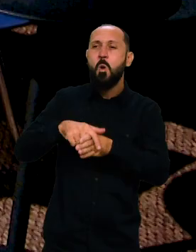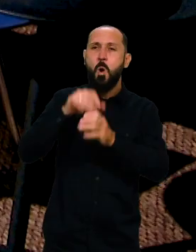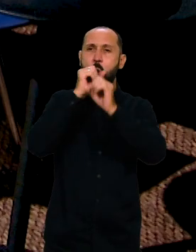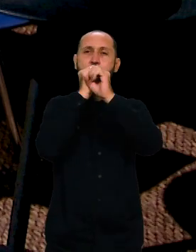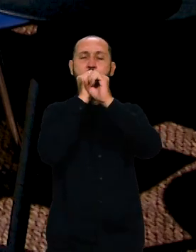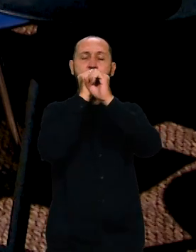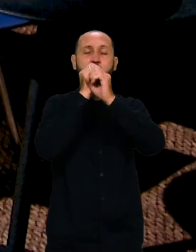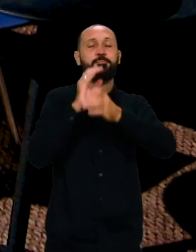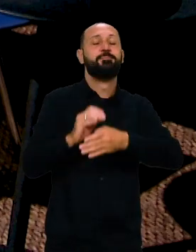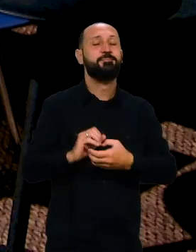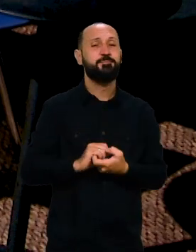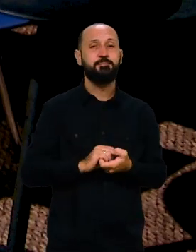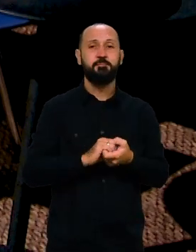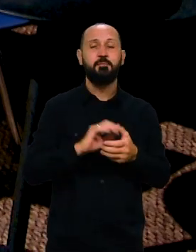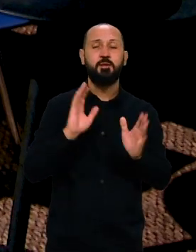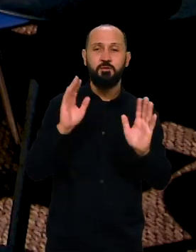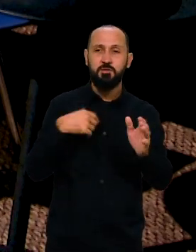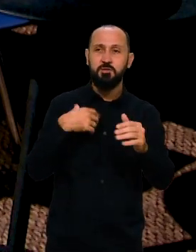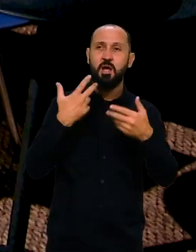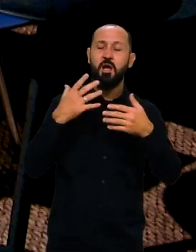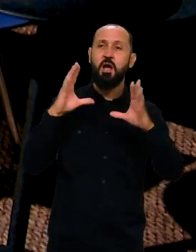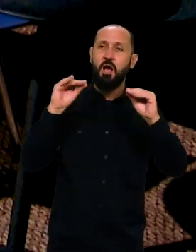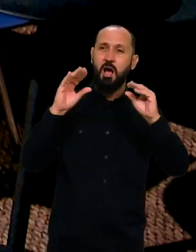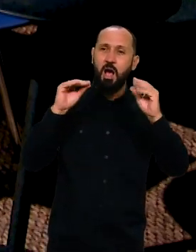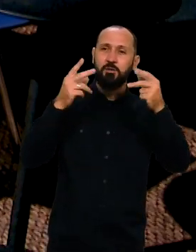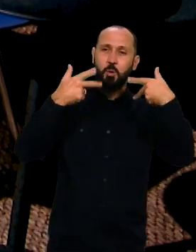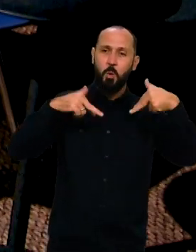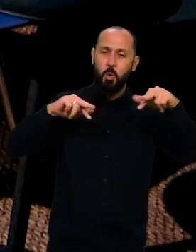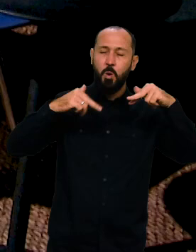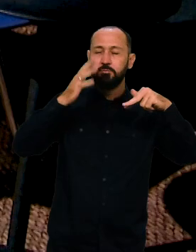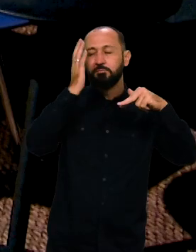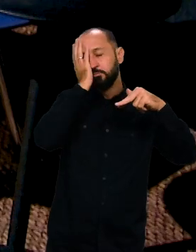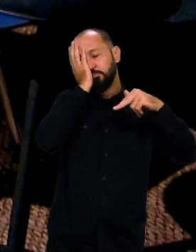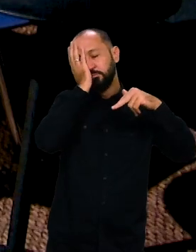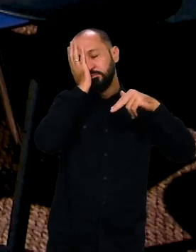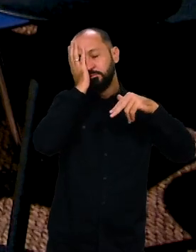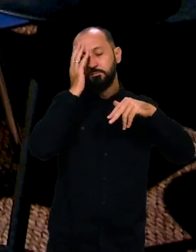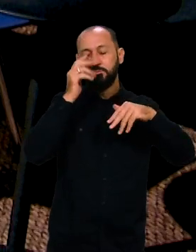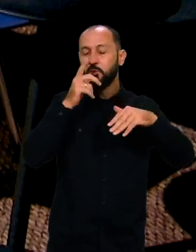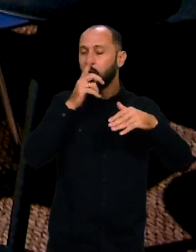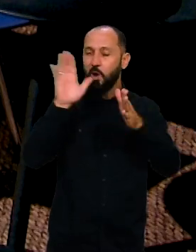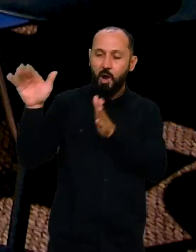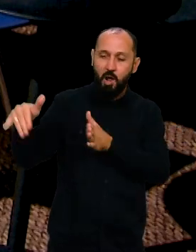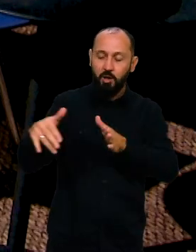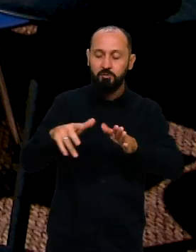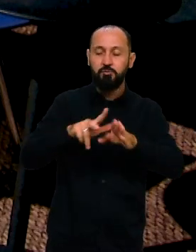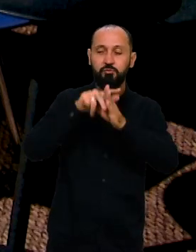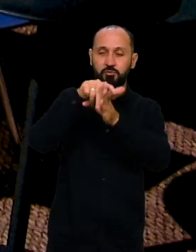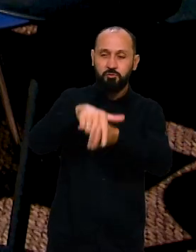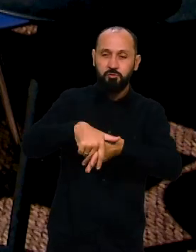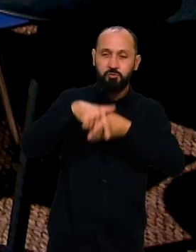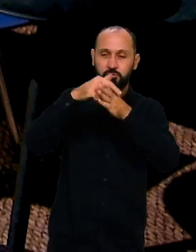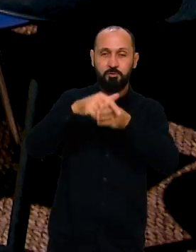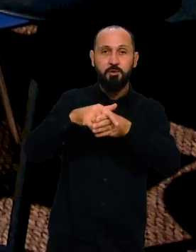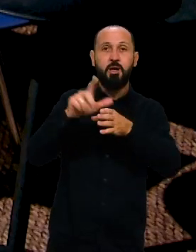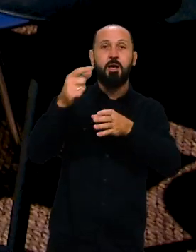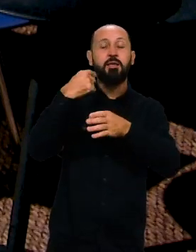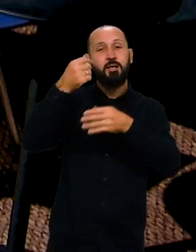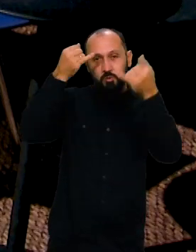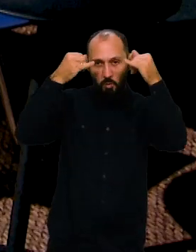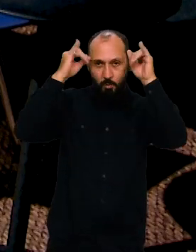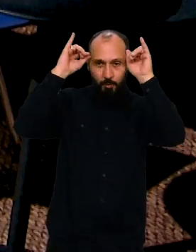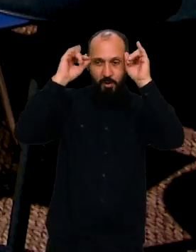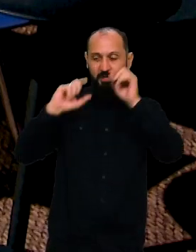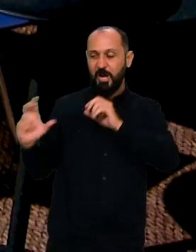também, e fazer uma comitiva pantaneira, dormir à noite no Pantanal, atravessar o rio, aquela história